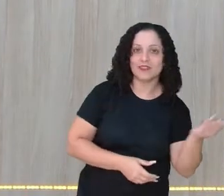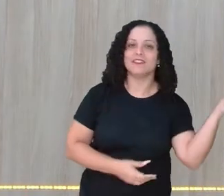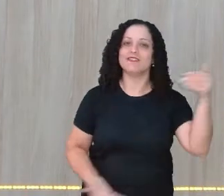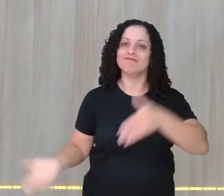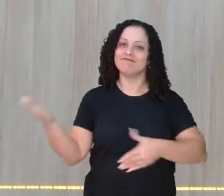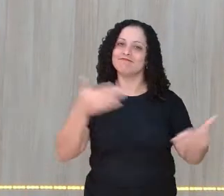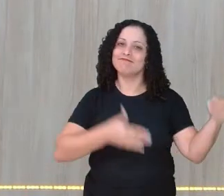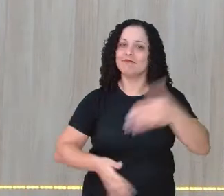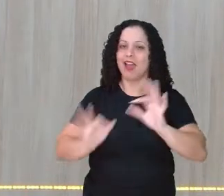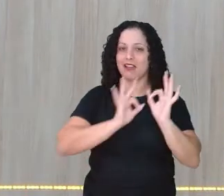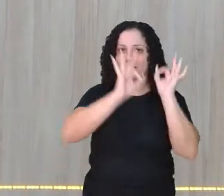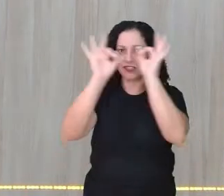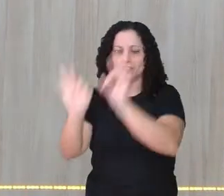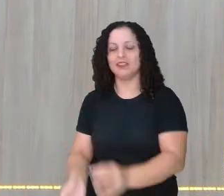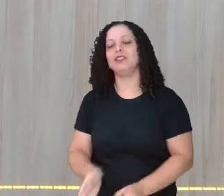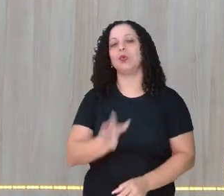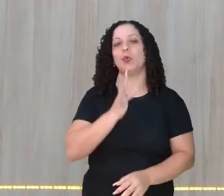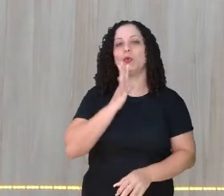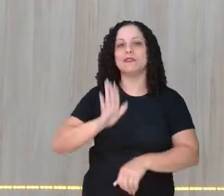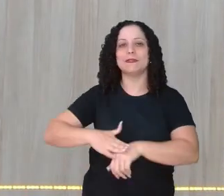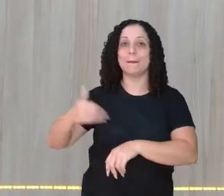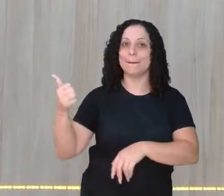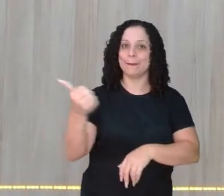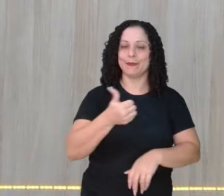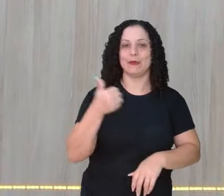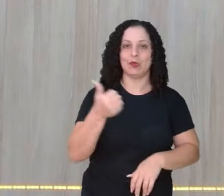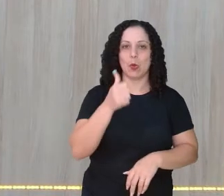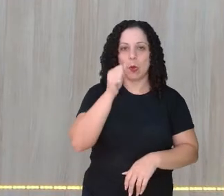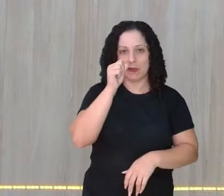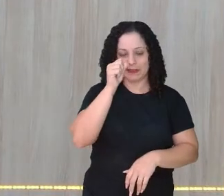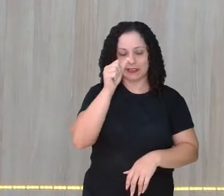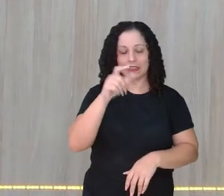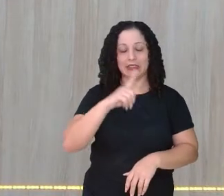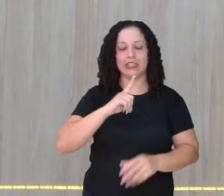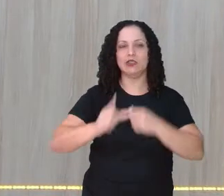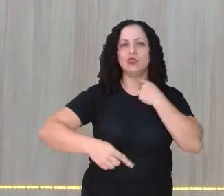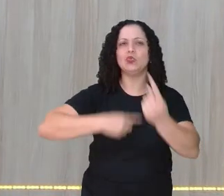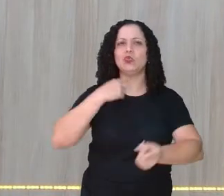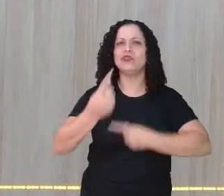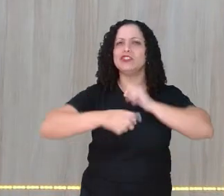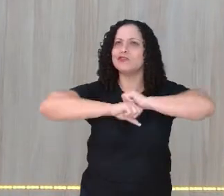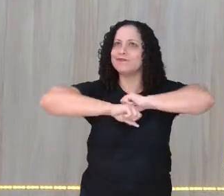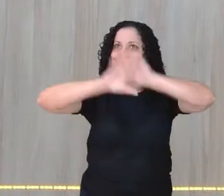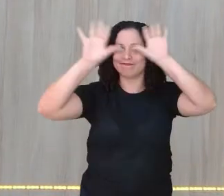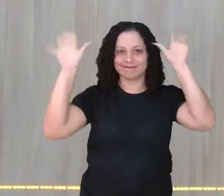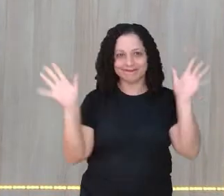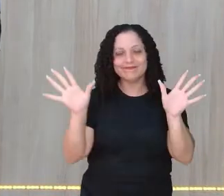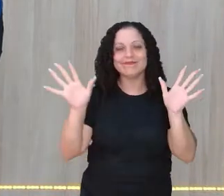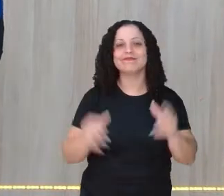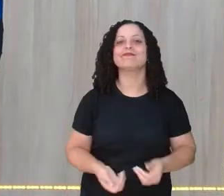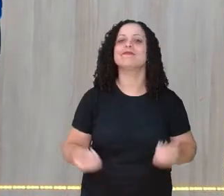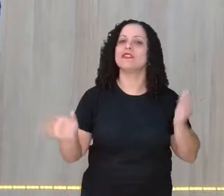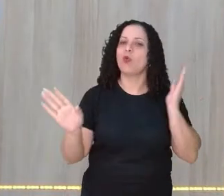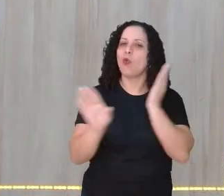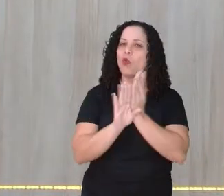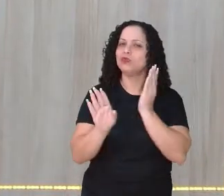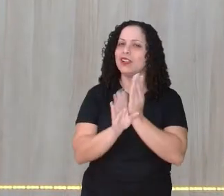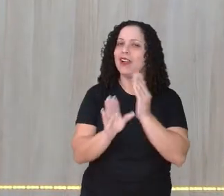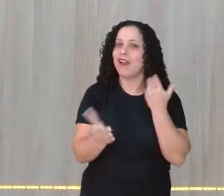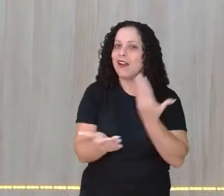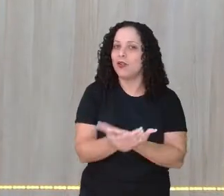a assistir a aula, conhecer mais, a tirar dúvidas. Você pode encontrar essa aula